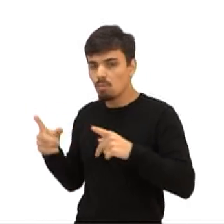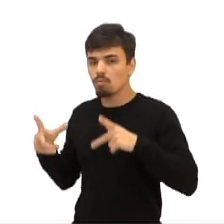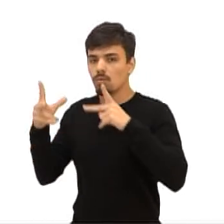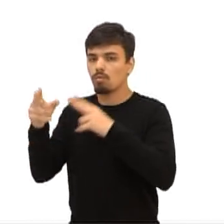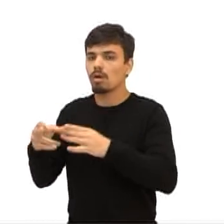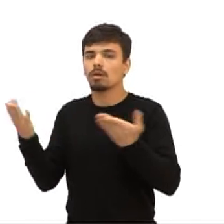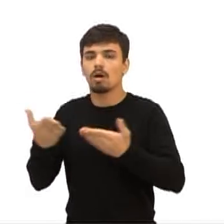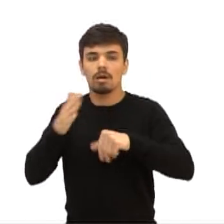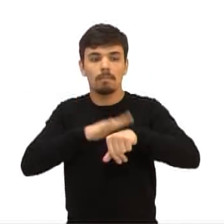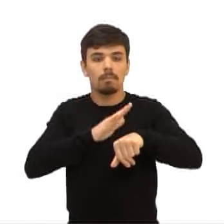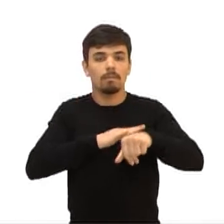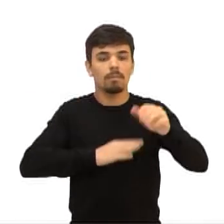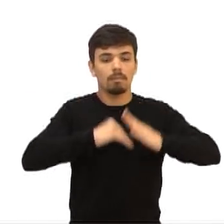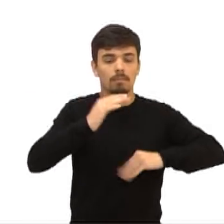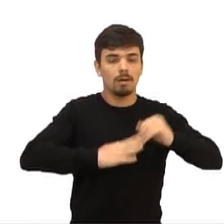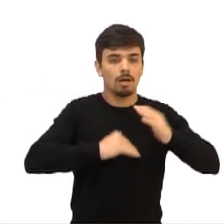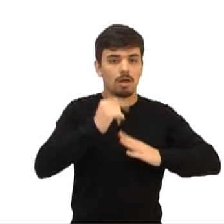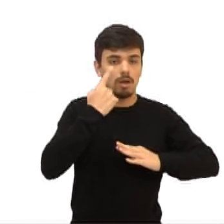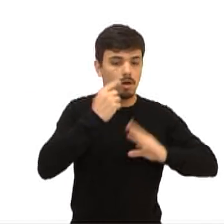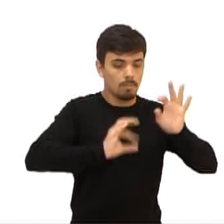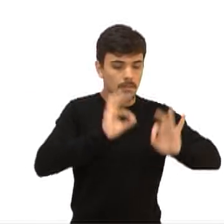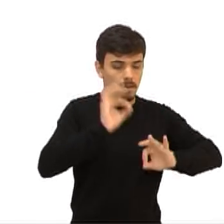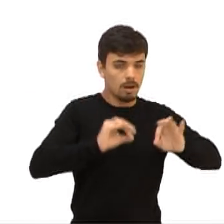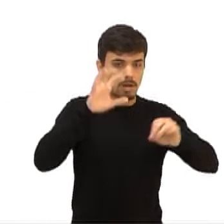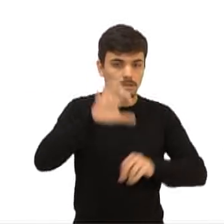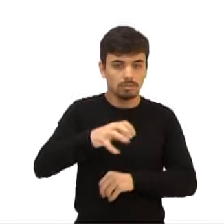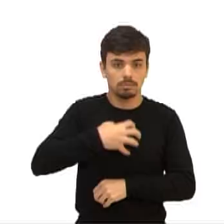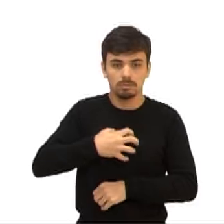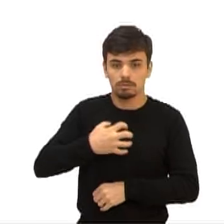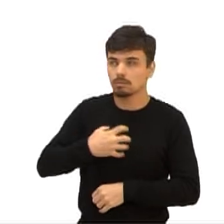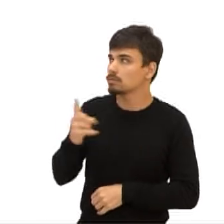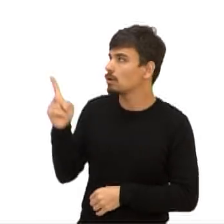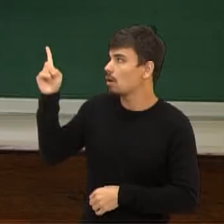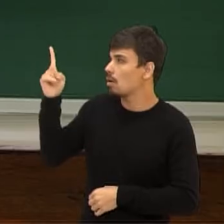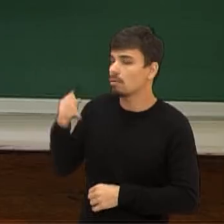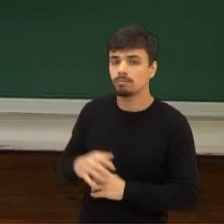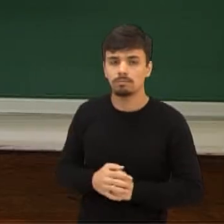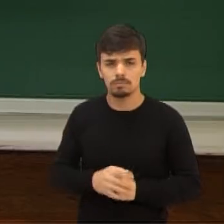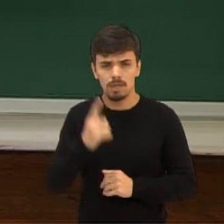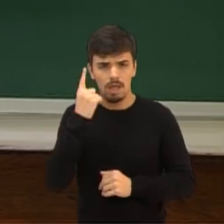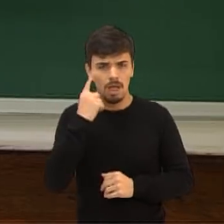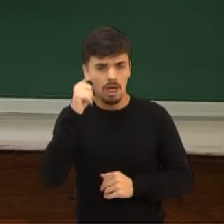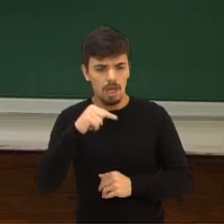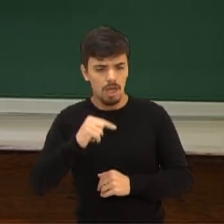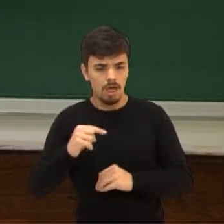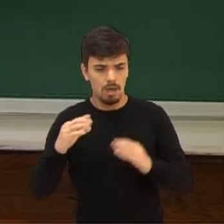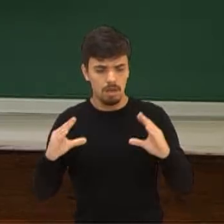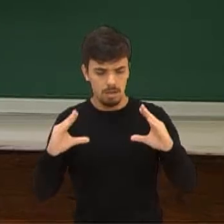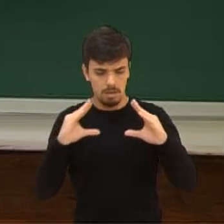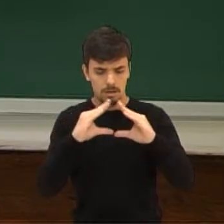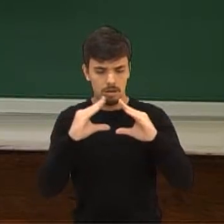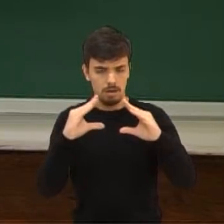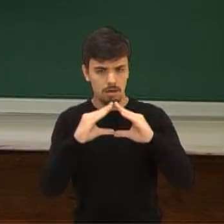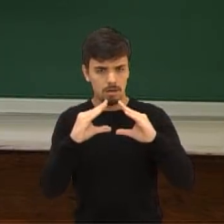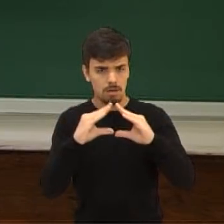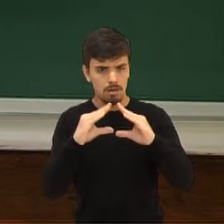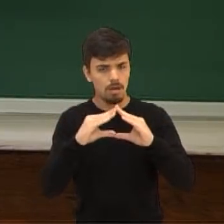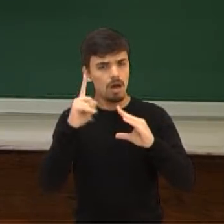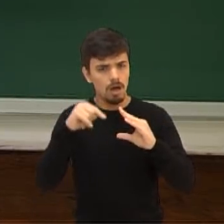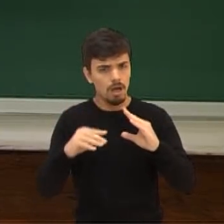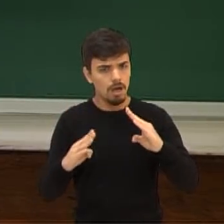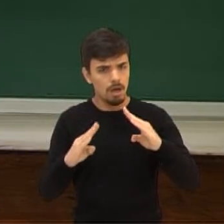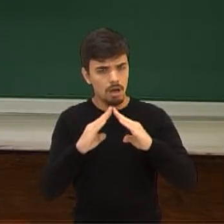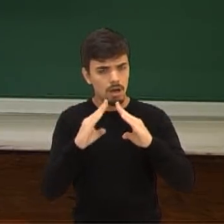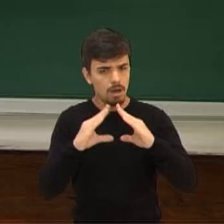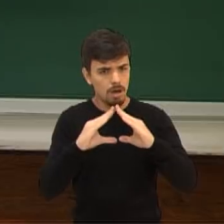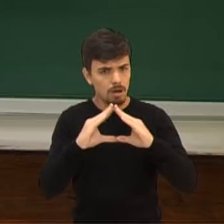montarmos a caixa, fique neste formato? Prof, é uma pirâmide. Não é uma pirâmide. É, prof,